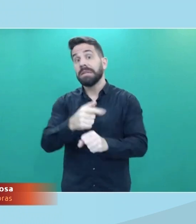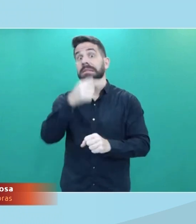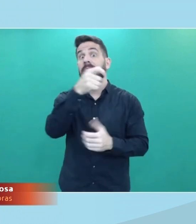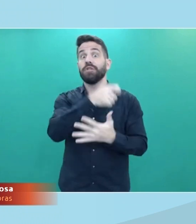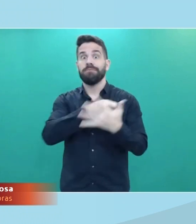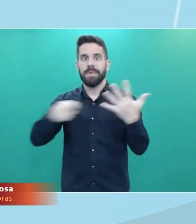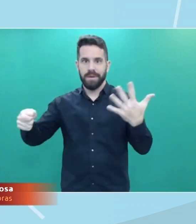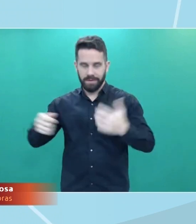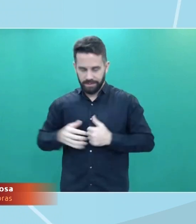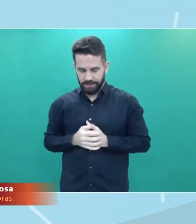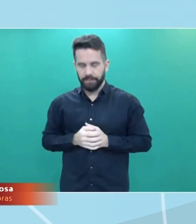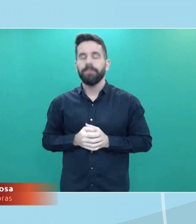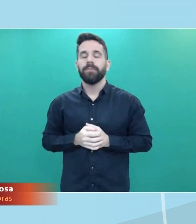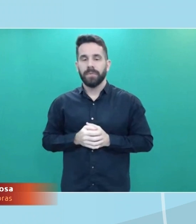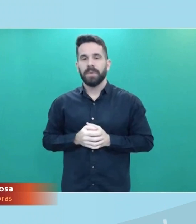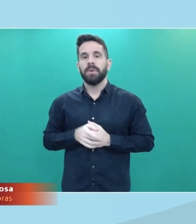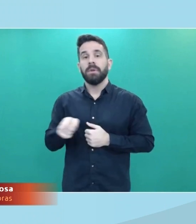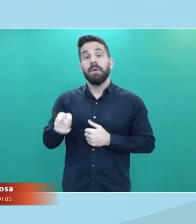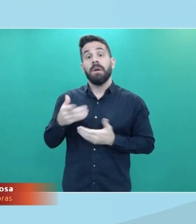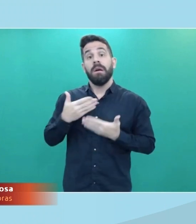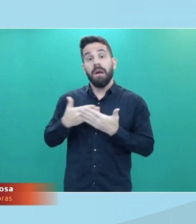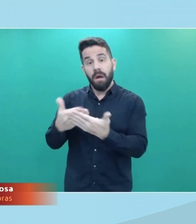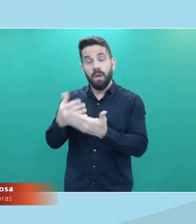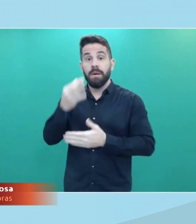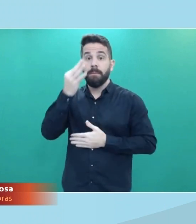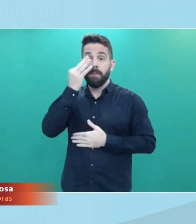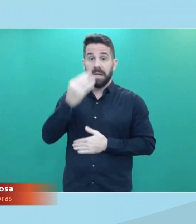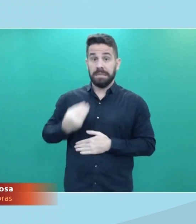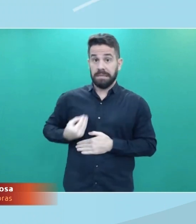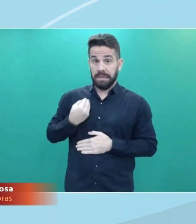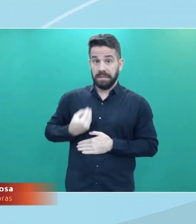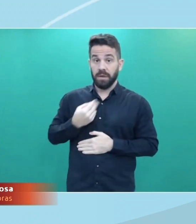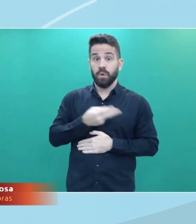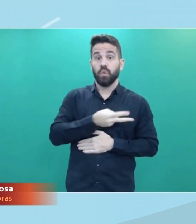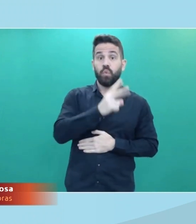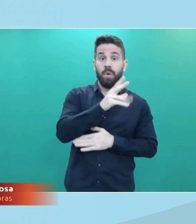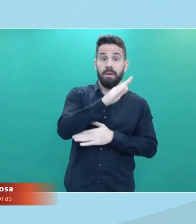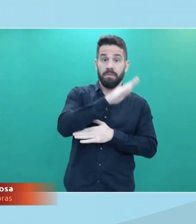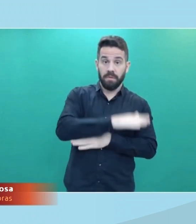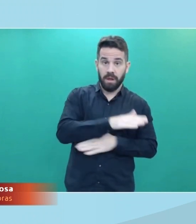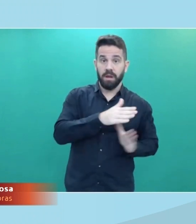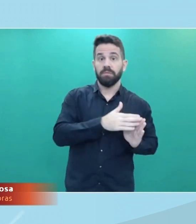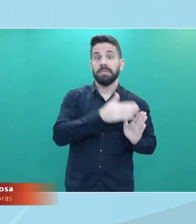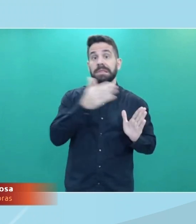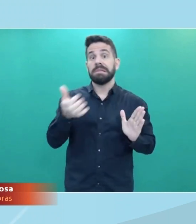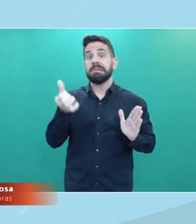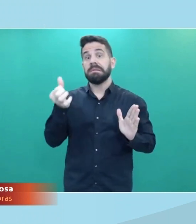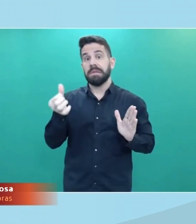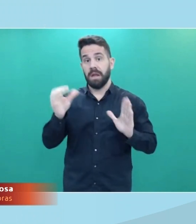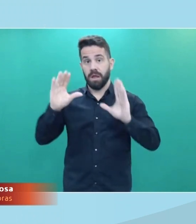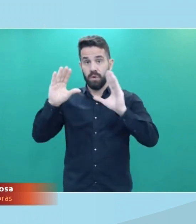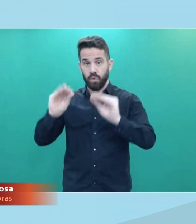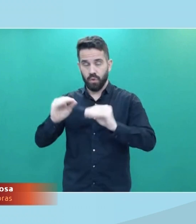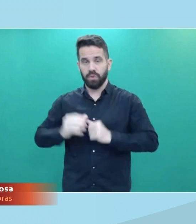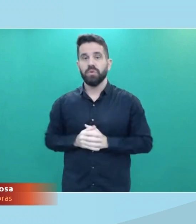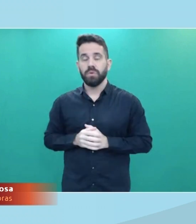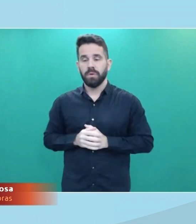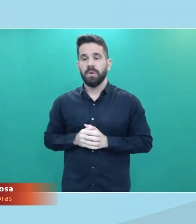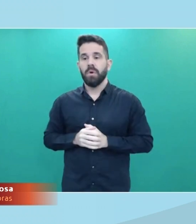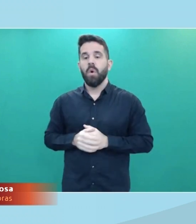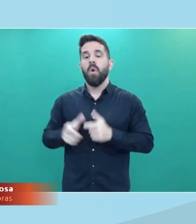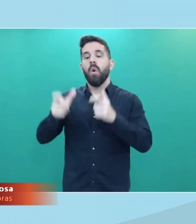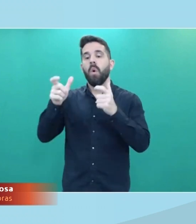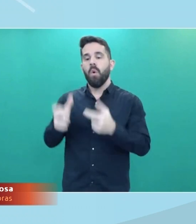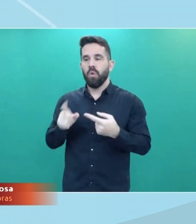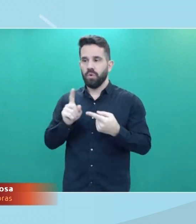aulas serão presenciais entre as 2 da tarde e as 6 horas da noite e serão ministradas no Senac Aparecida